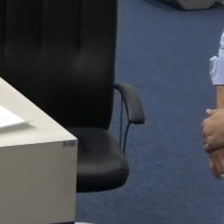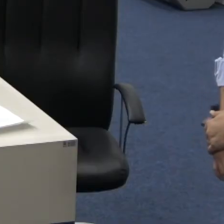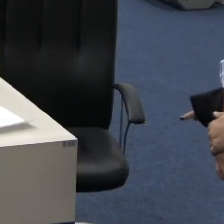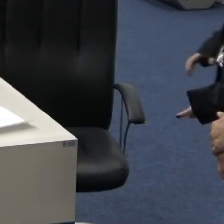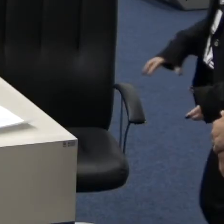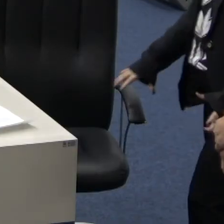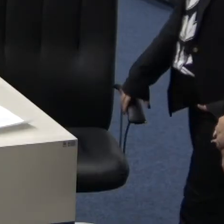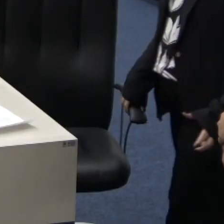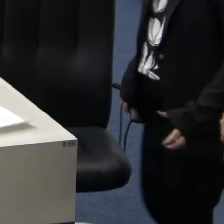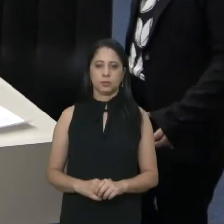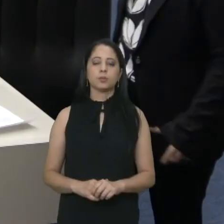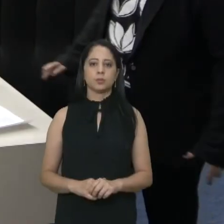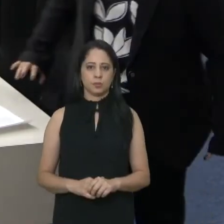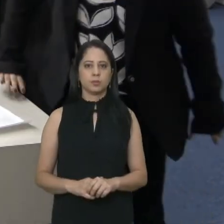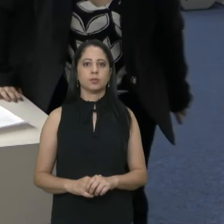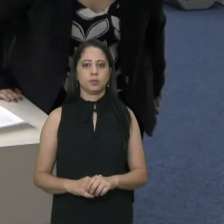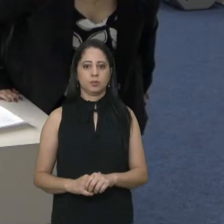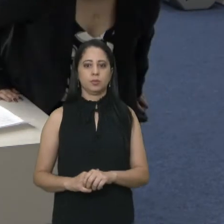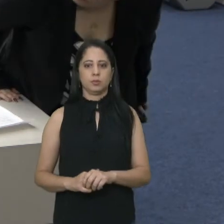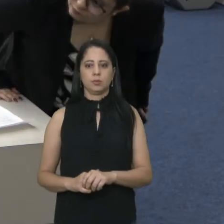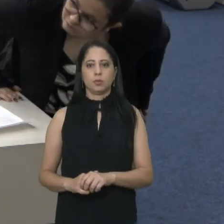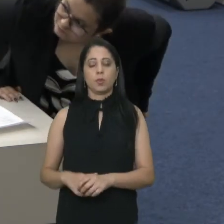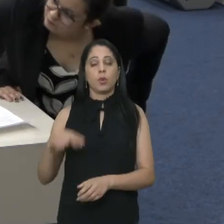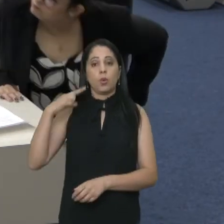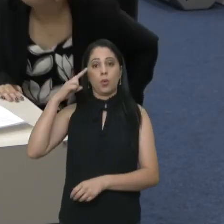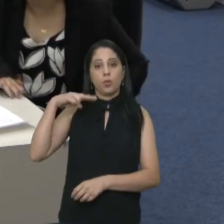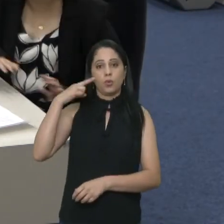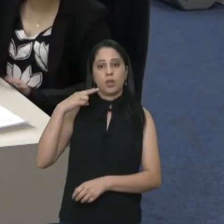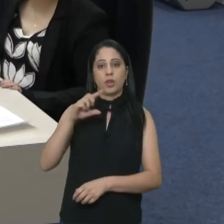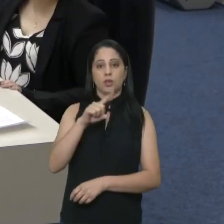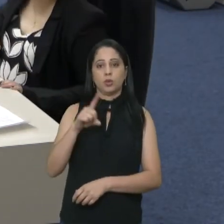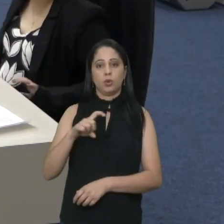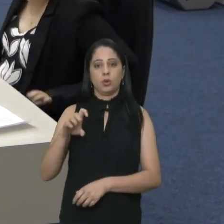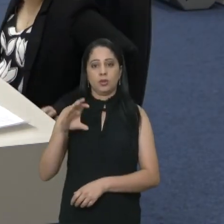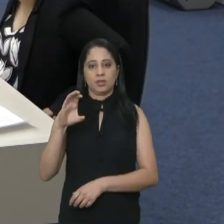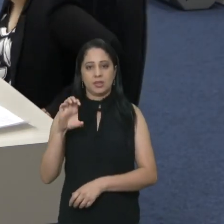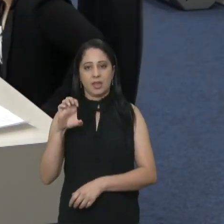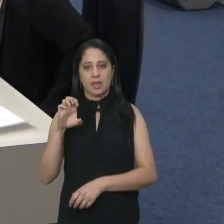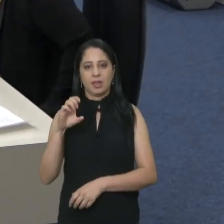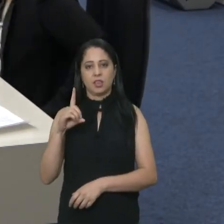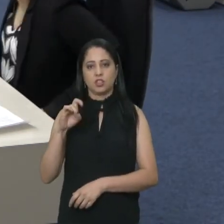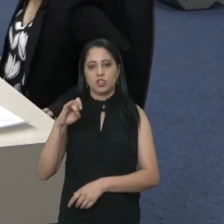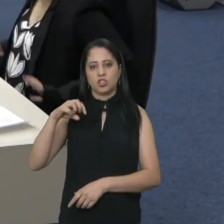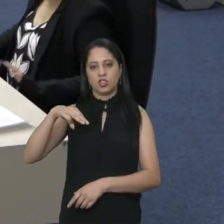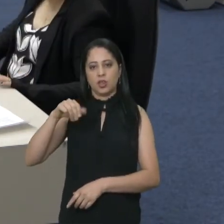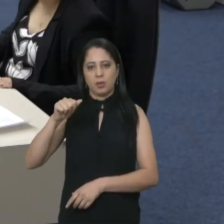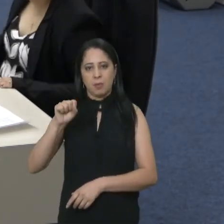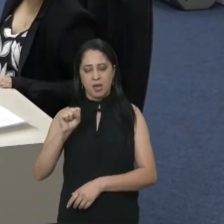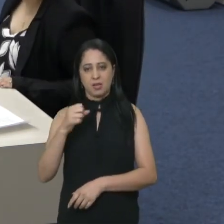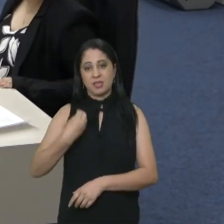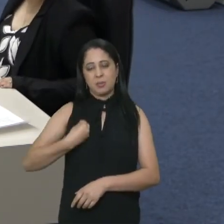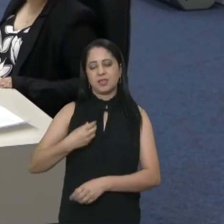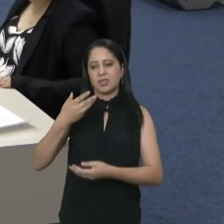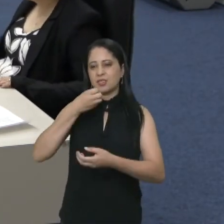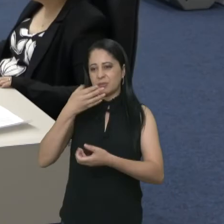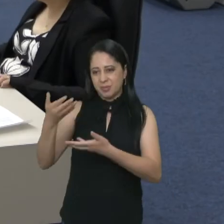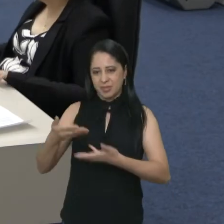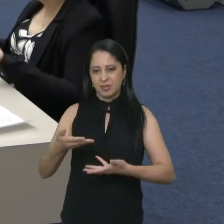Registrando aqui a presença do sempre vereador Zé Dimas, seja sempre bem-vindo nessa Casa de Leis, Zé